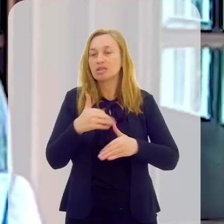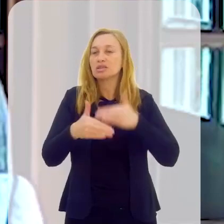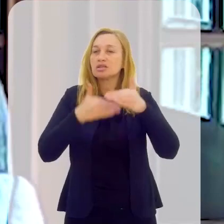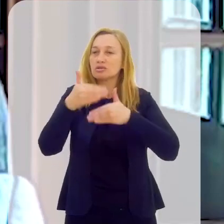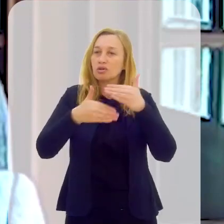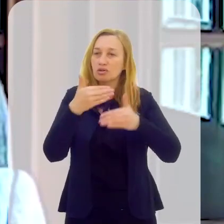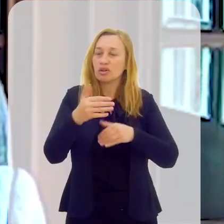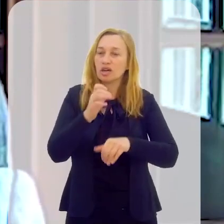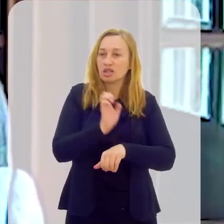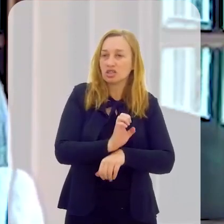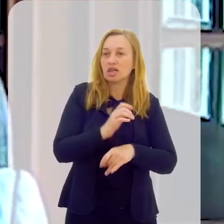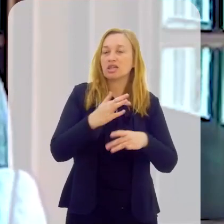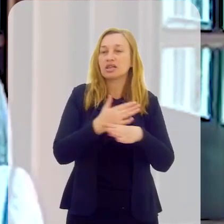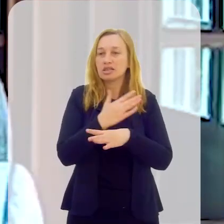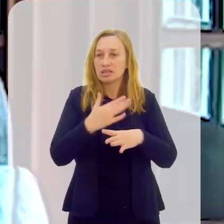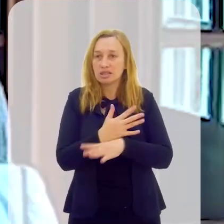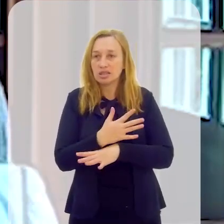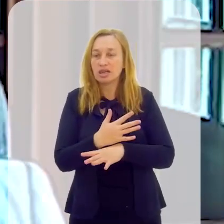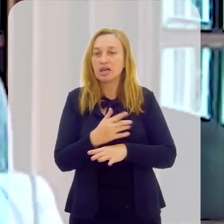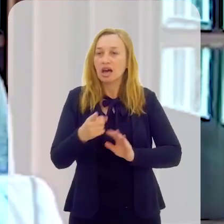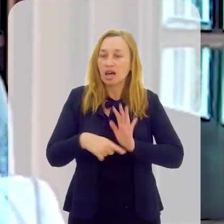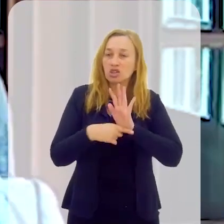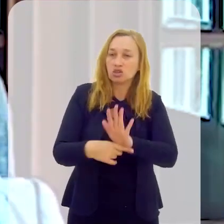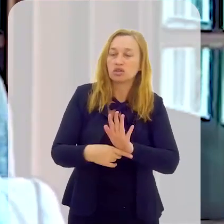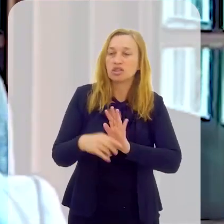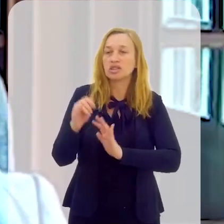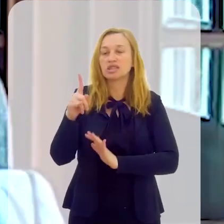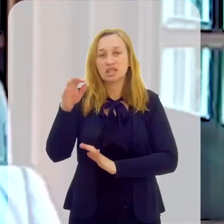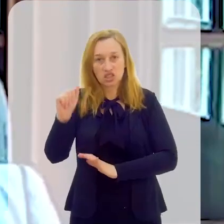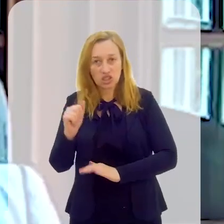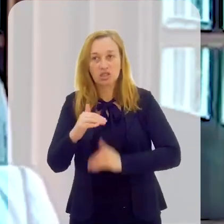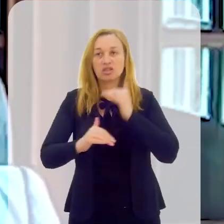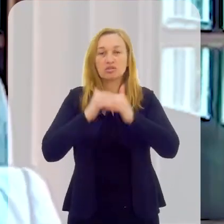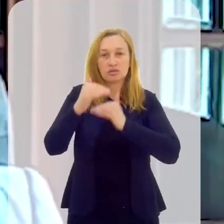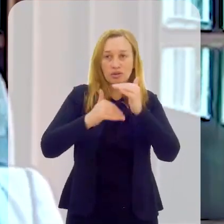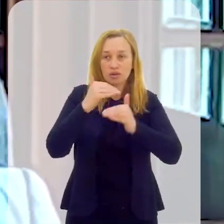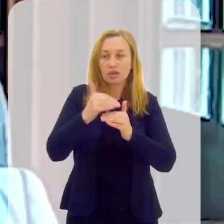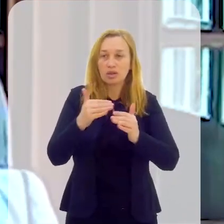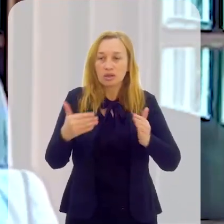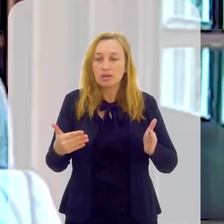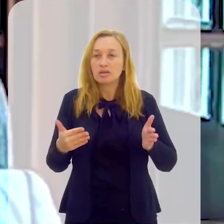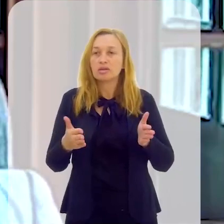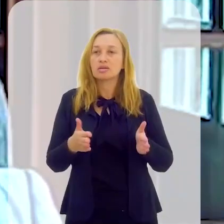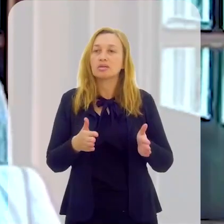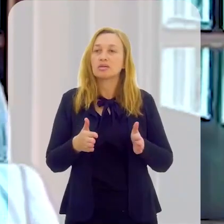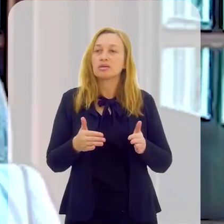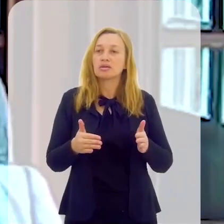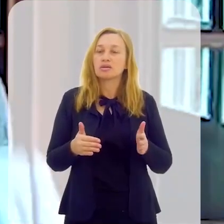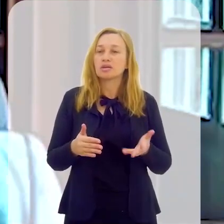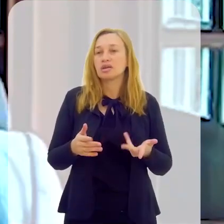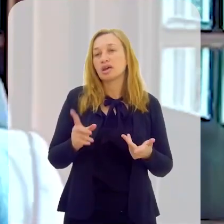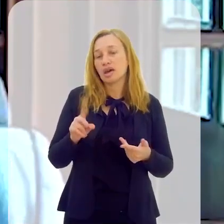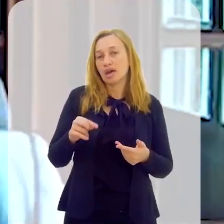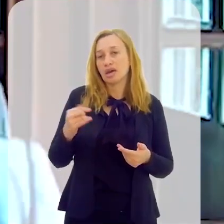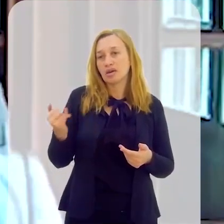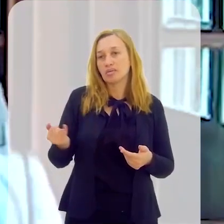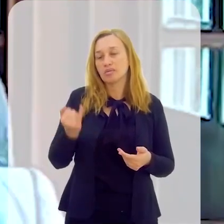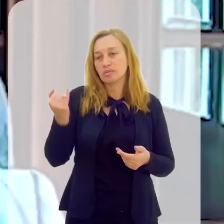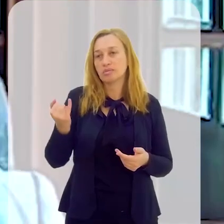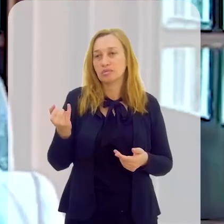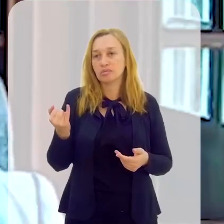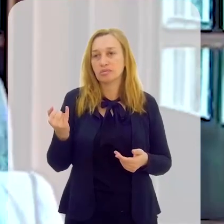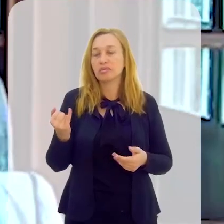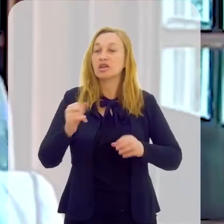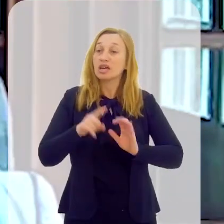pelo Estado, e procuramos contribuir sempre com essa agenda de desenvolvimento a partir principalmente daquilo que